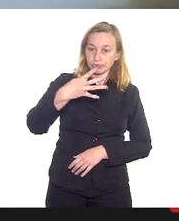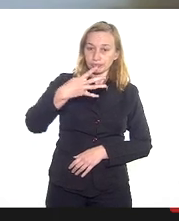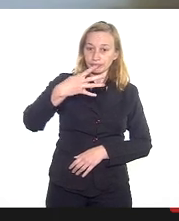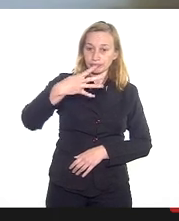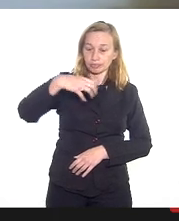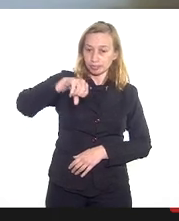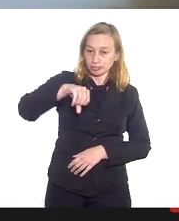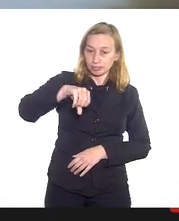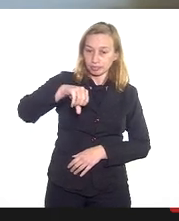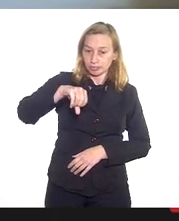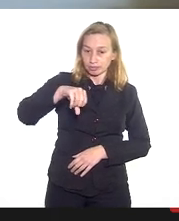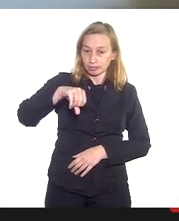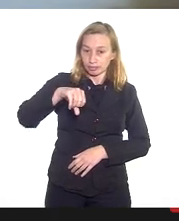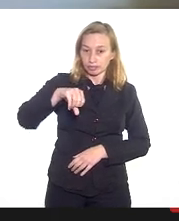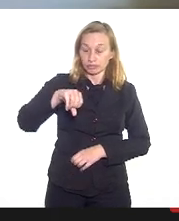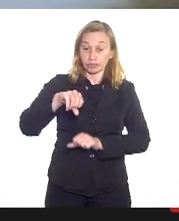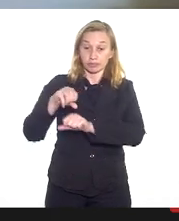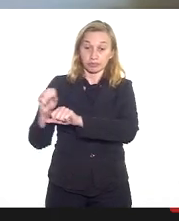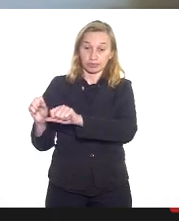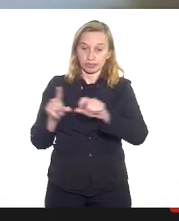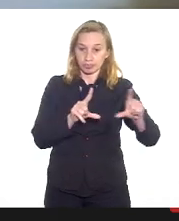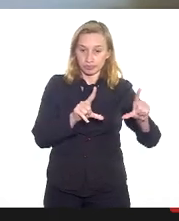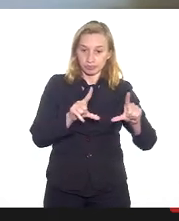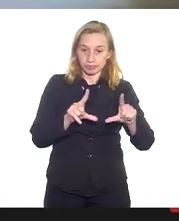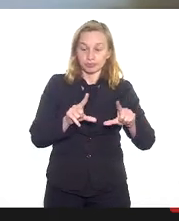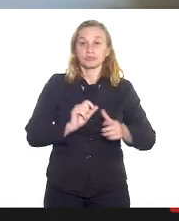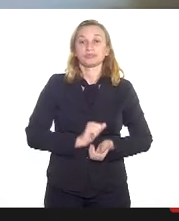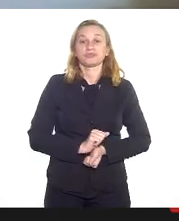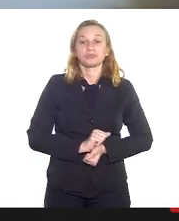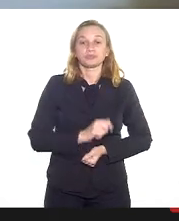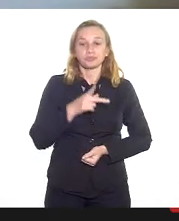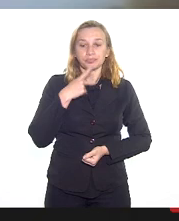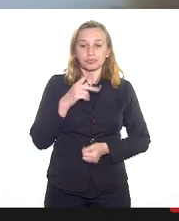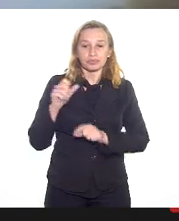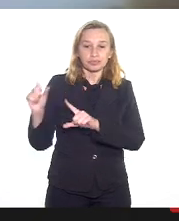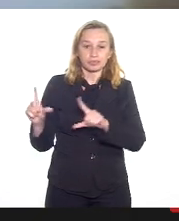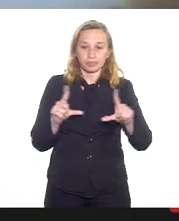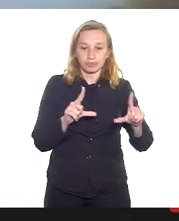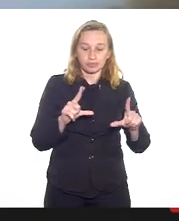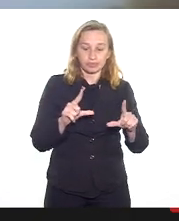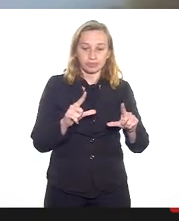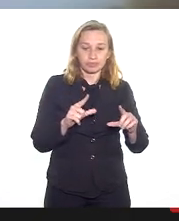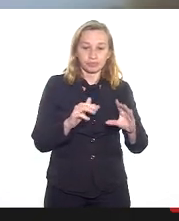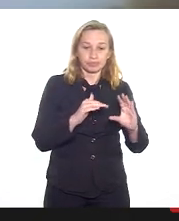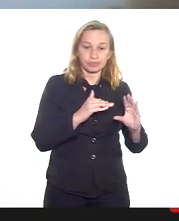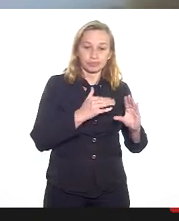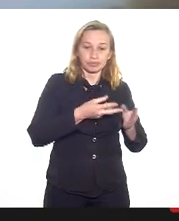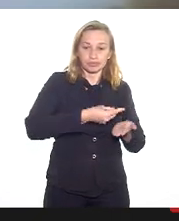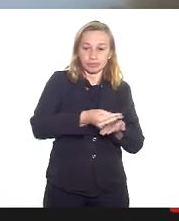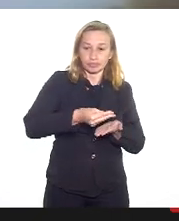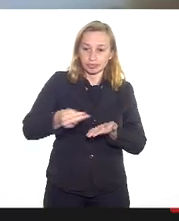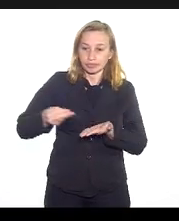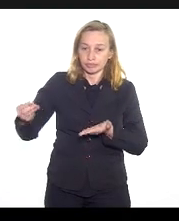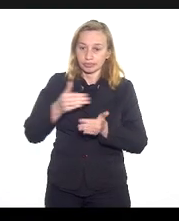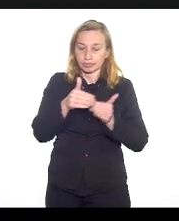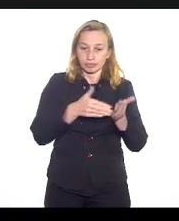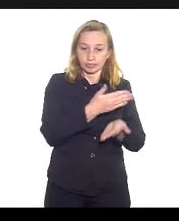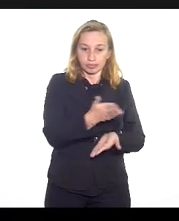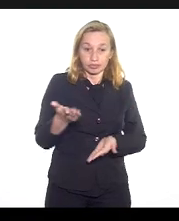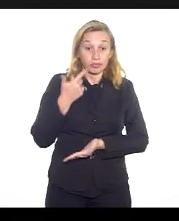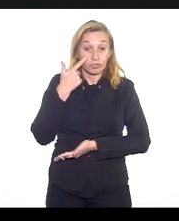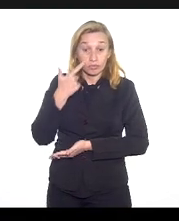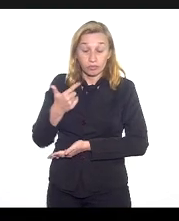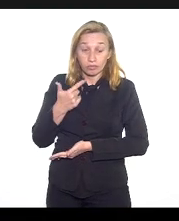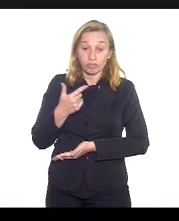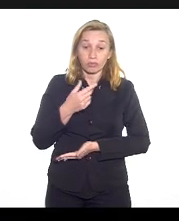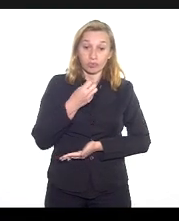46 transparências, né? Dizer que essas transparências estão à disposição de todas. Eu vejo com muitos